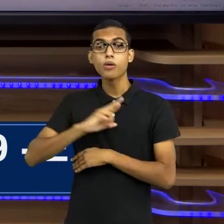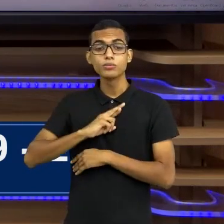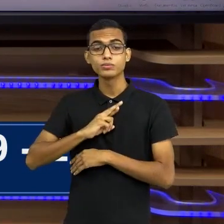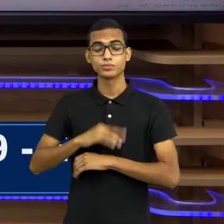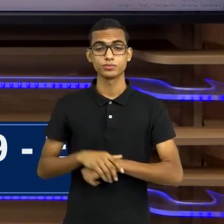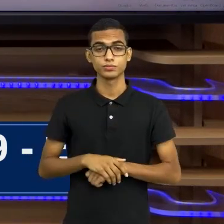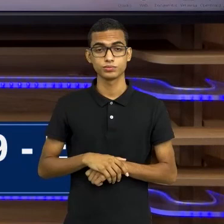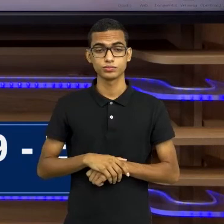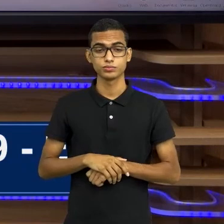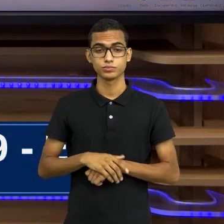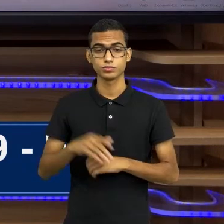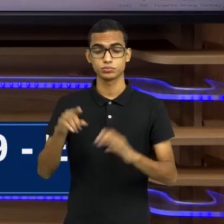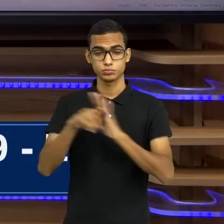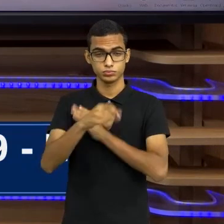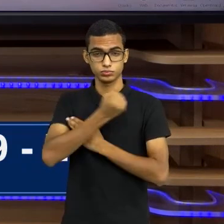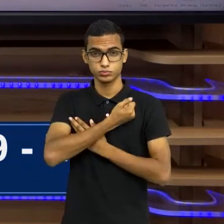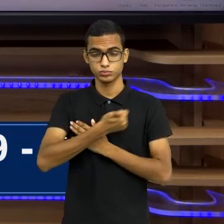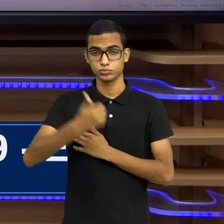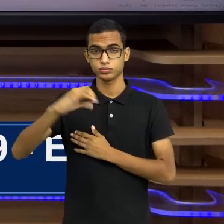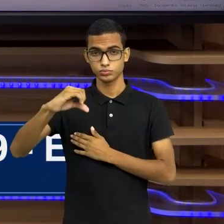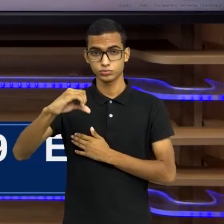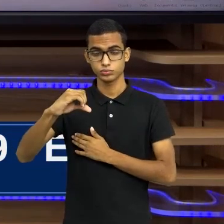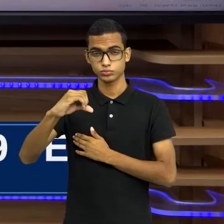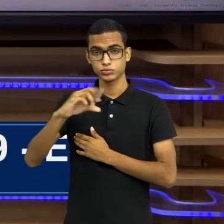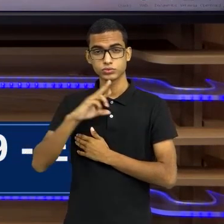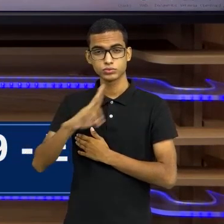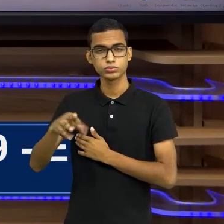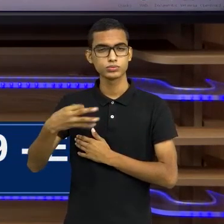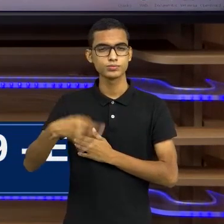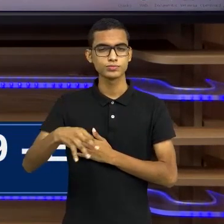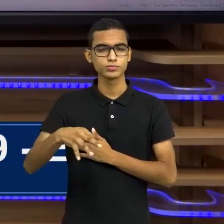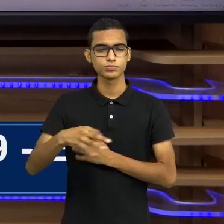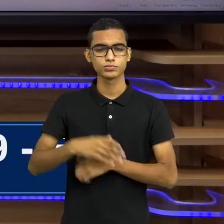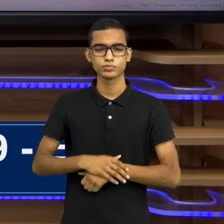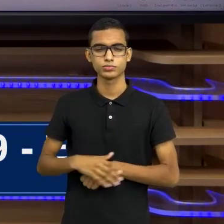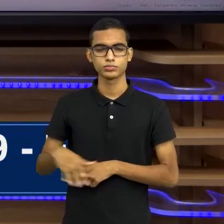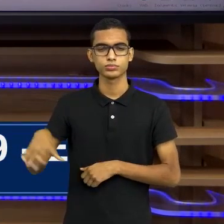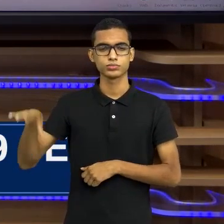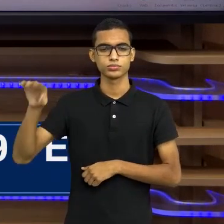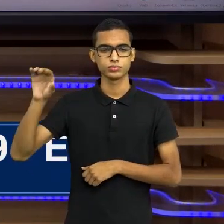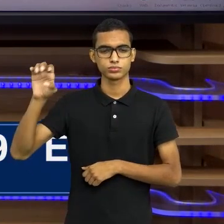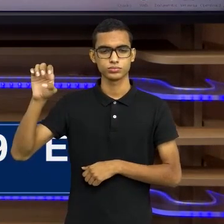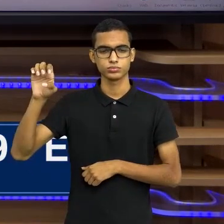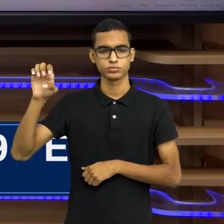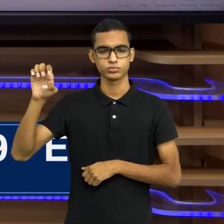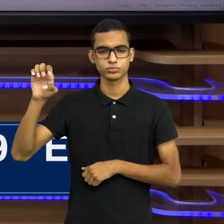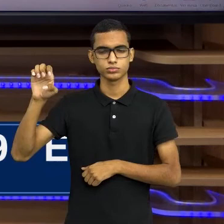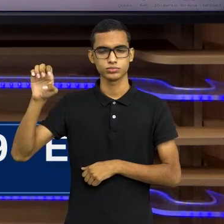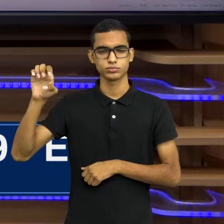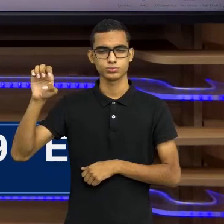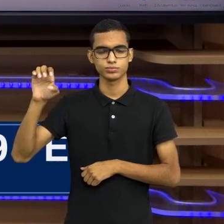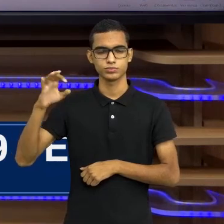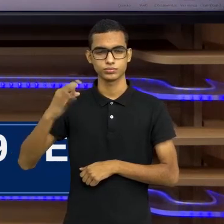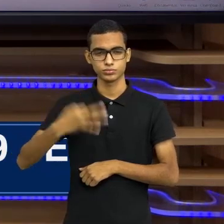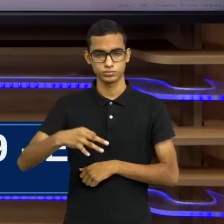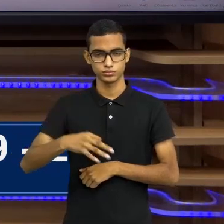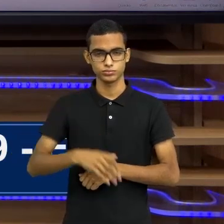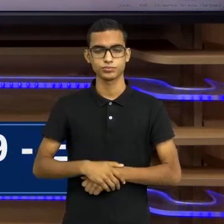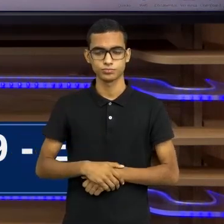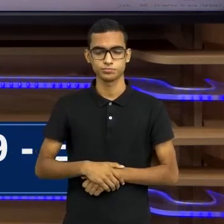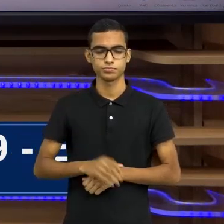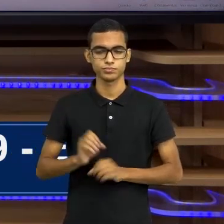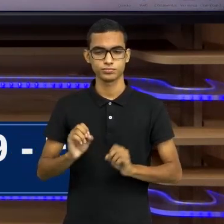questão 19, a alternativa correta é a letra E, é isso? Muito